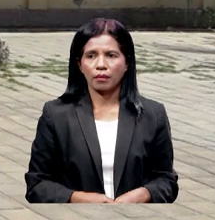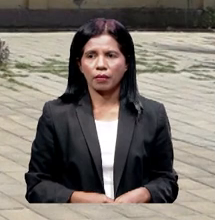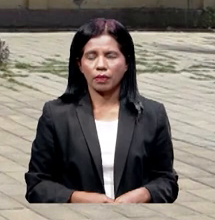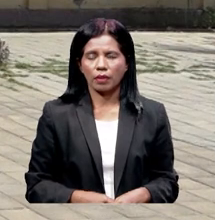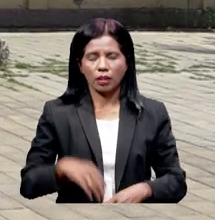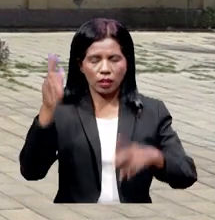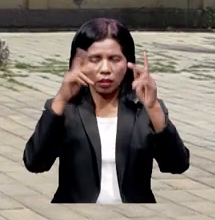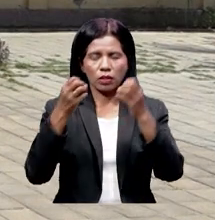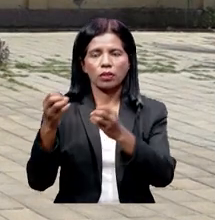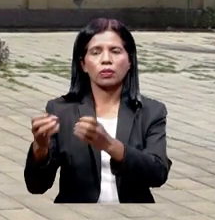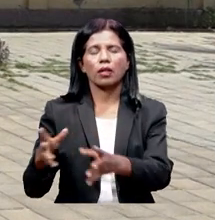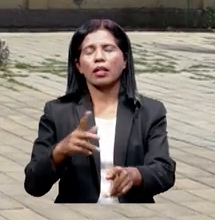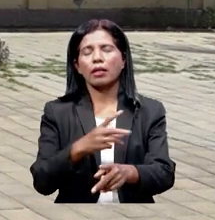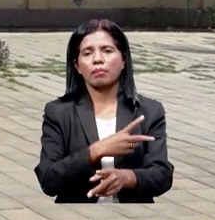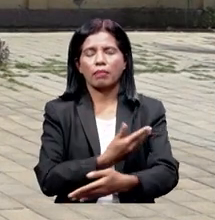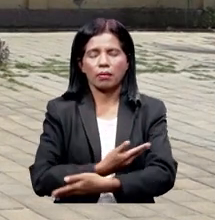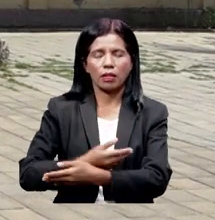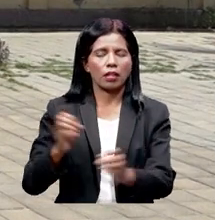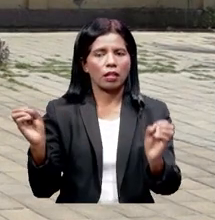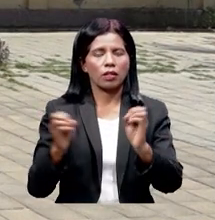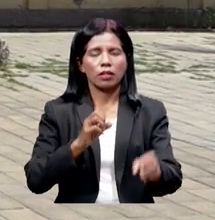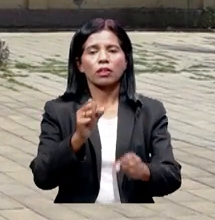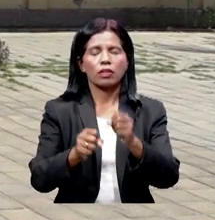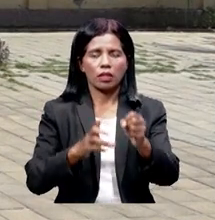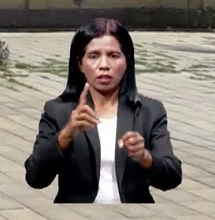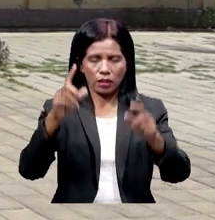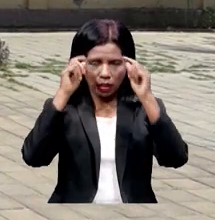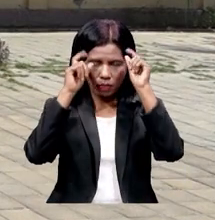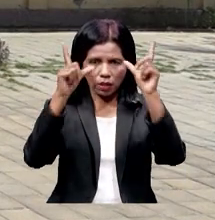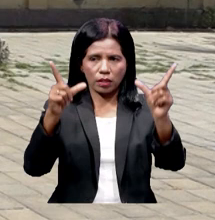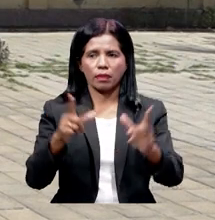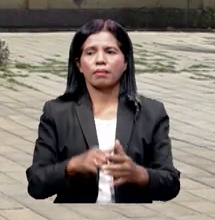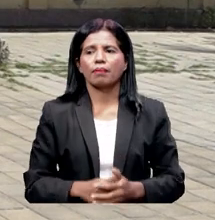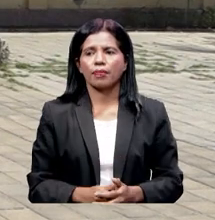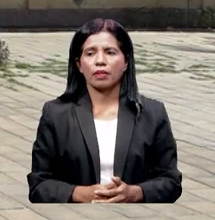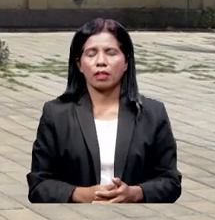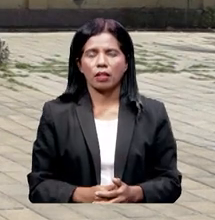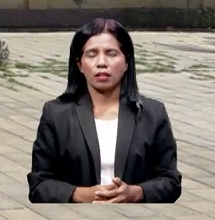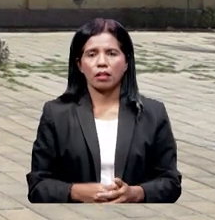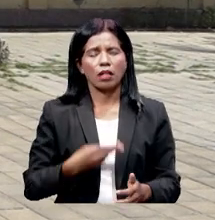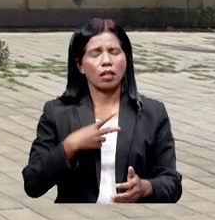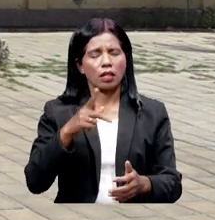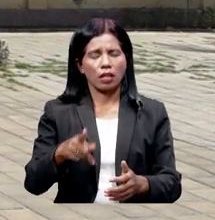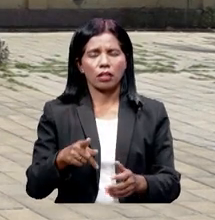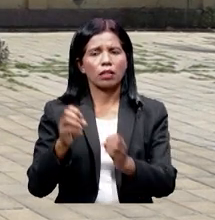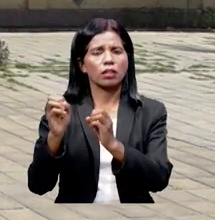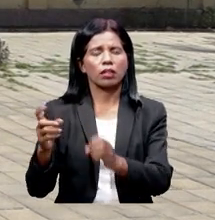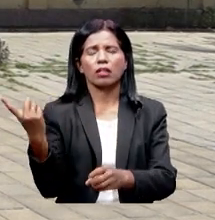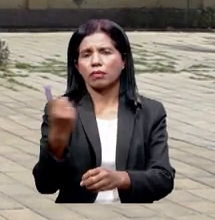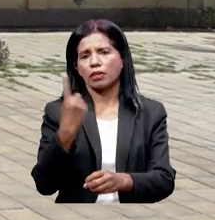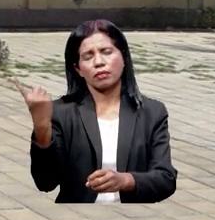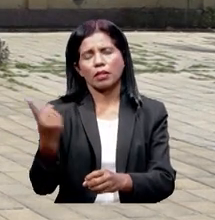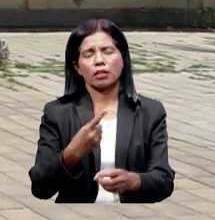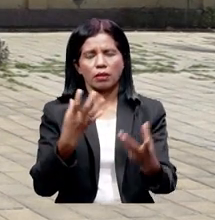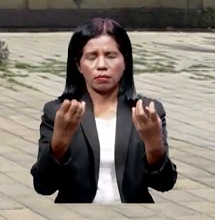Casos de EBV lá os uma novidade e a sociedade Timor-Leste nelet. Acto ida Ne acontece da la baracona. To